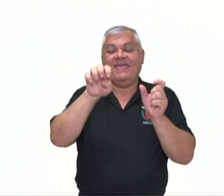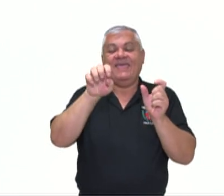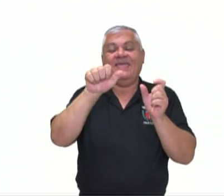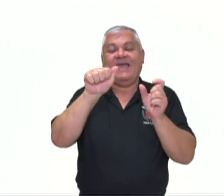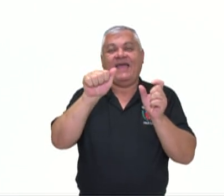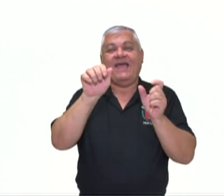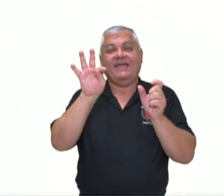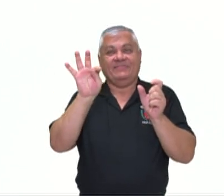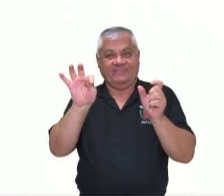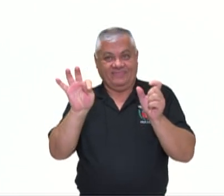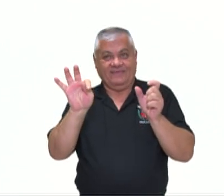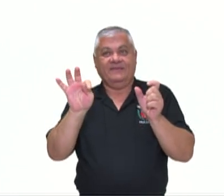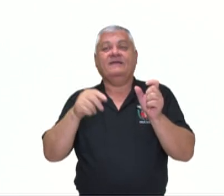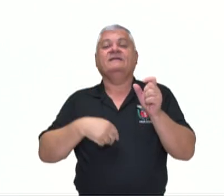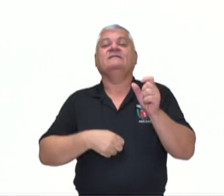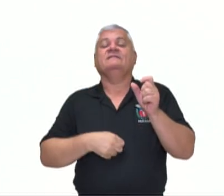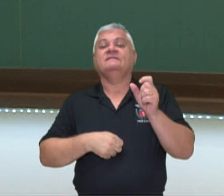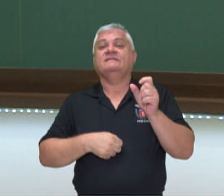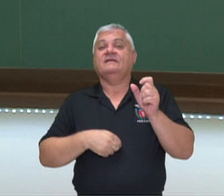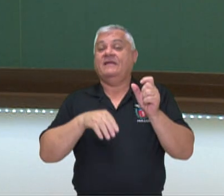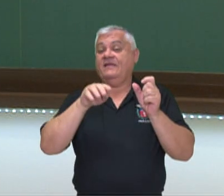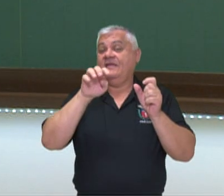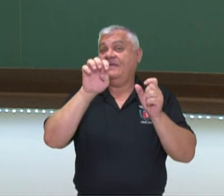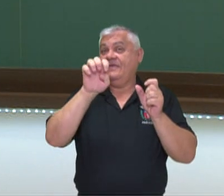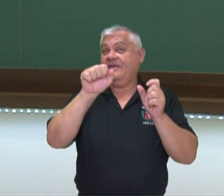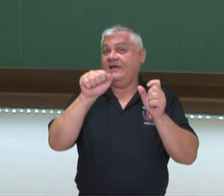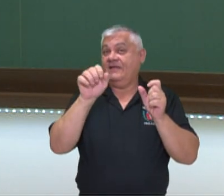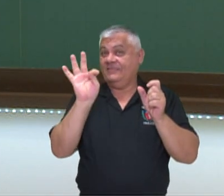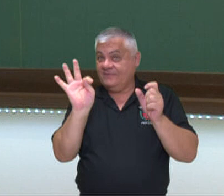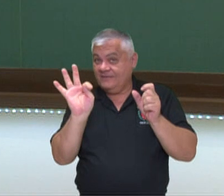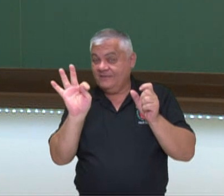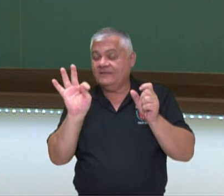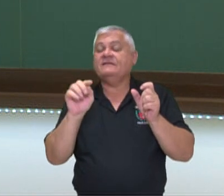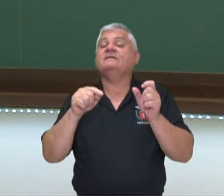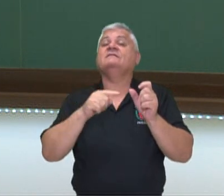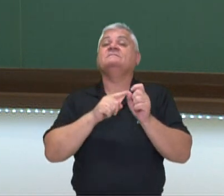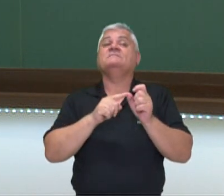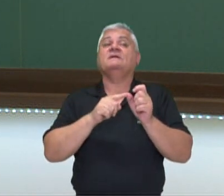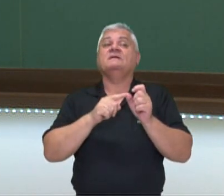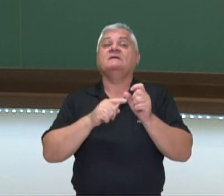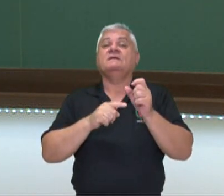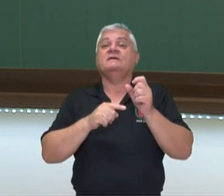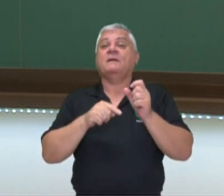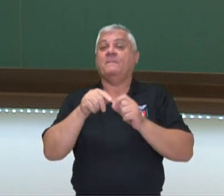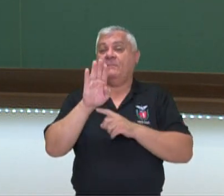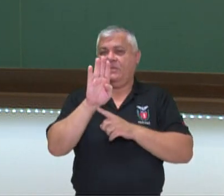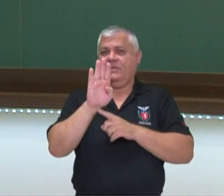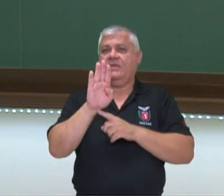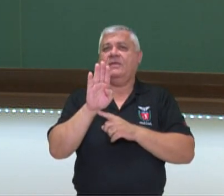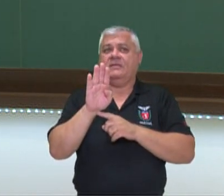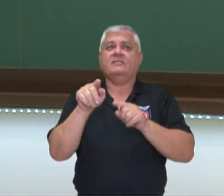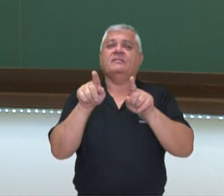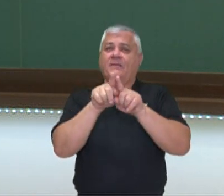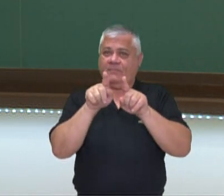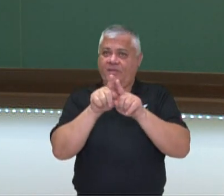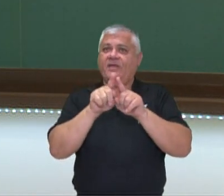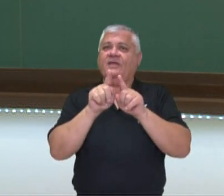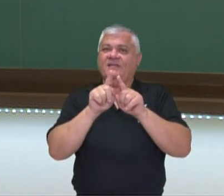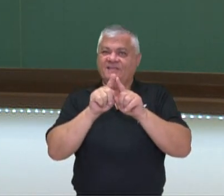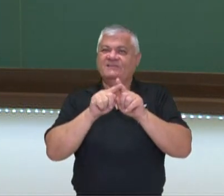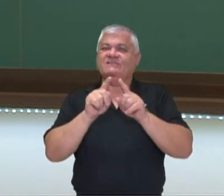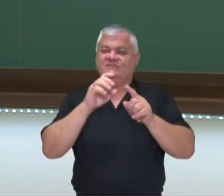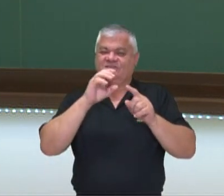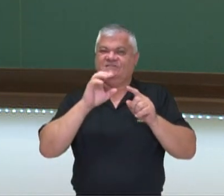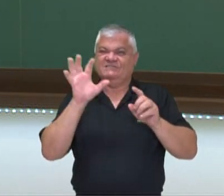normal. Segunda ou terceira pessoa, no caso aqui, terceira pessoa do plural. A mesma coisa se acontece com tigers, porque nós estamos falando de